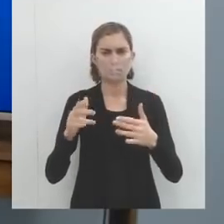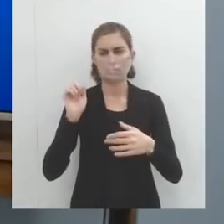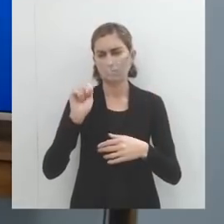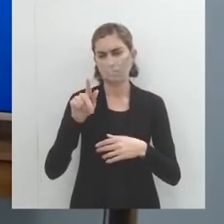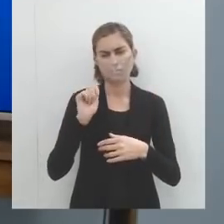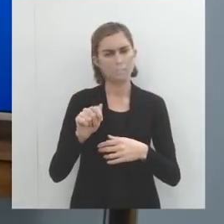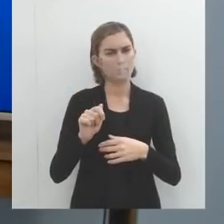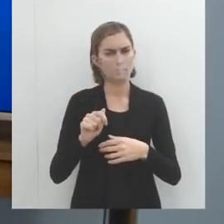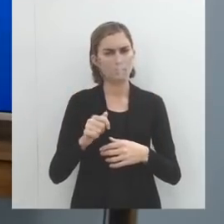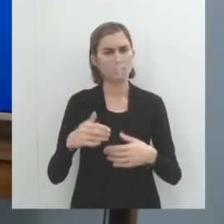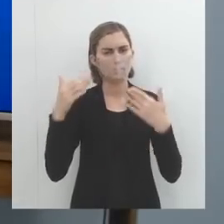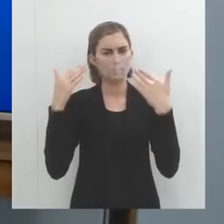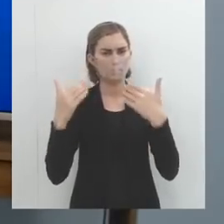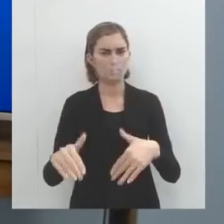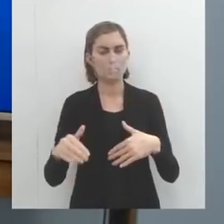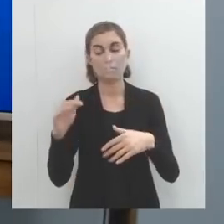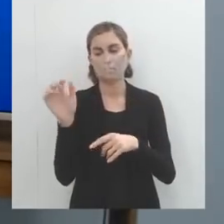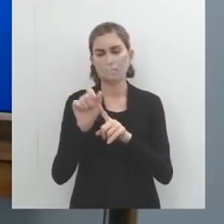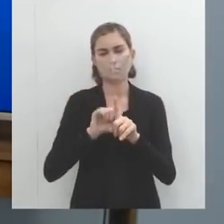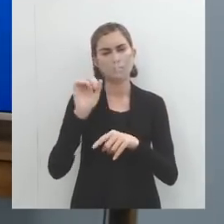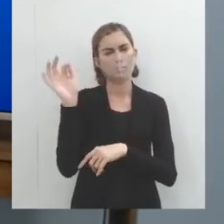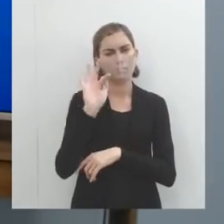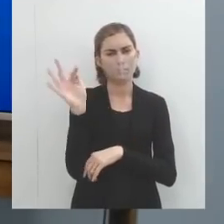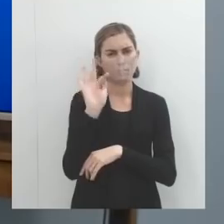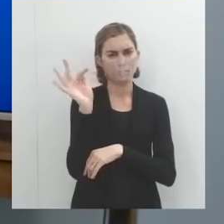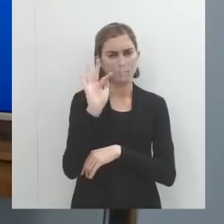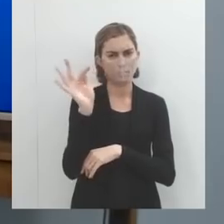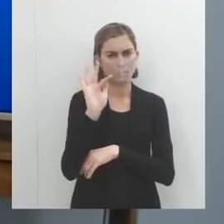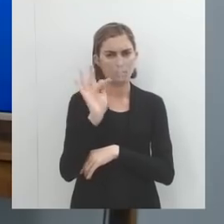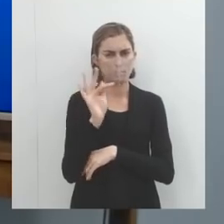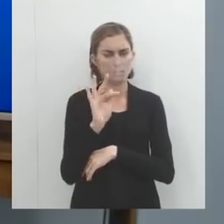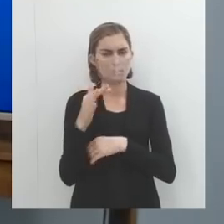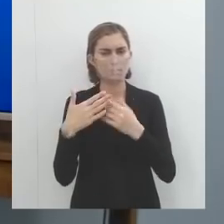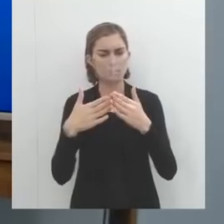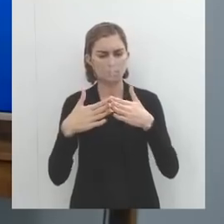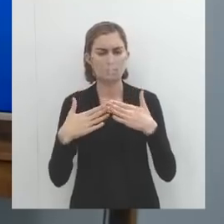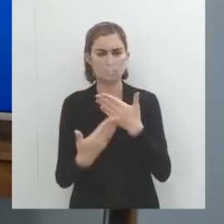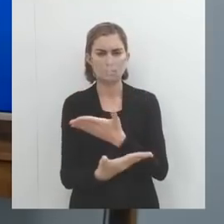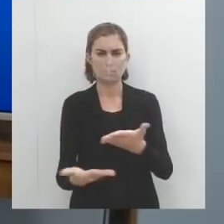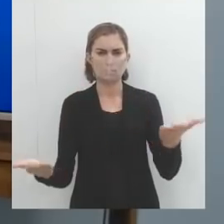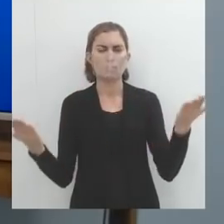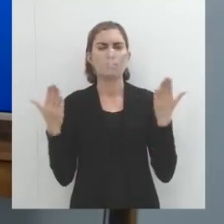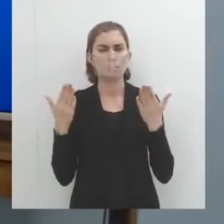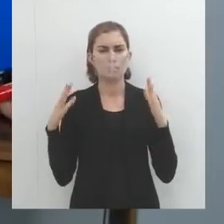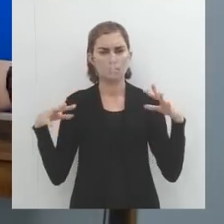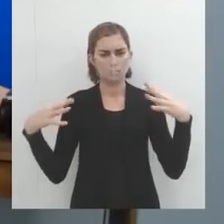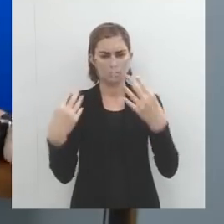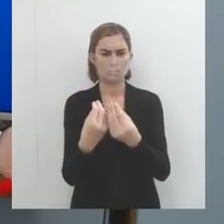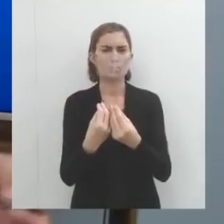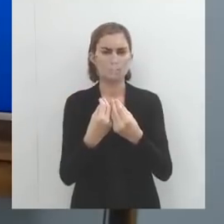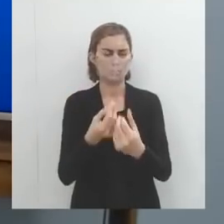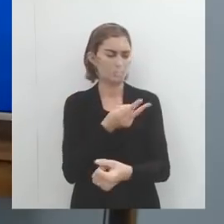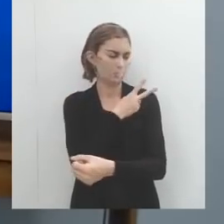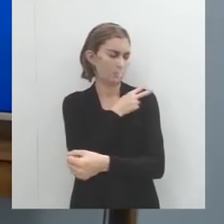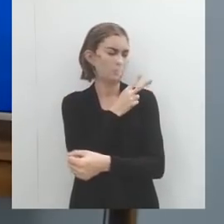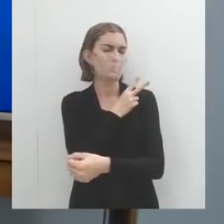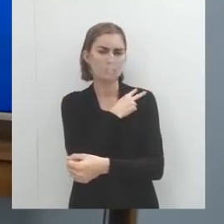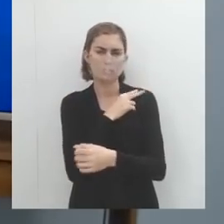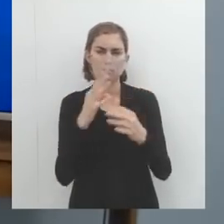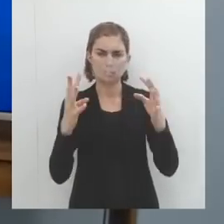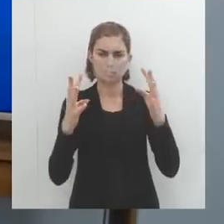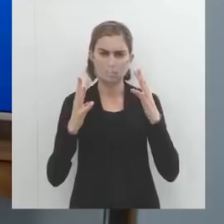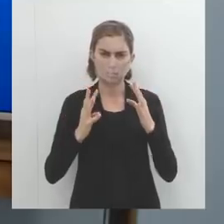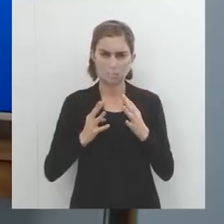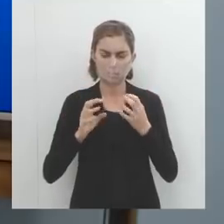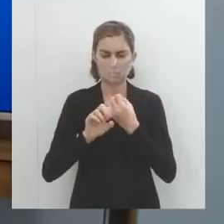agosto, e a prova vai ser em fevereiro. Então eu peço a vocês aí, a todo mundo dos segundos anos que estão me assistindo